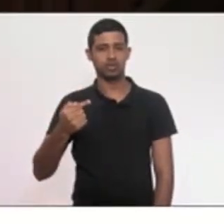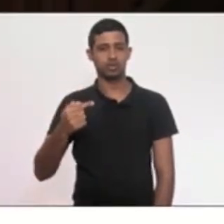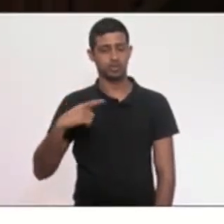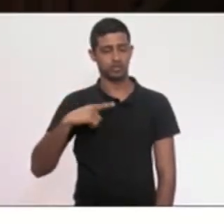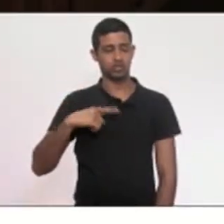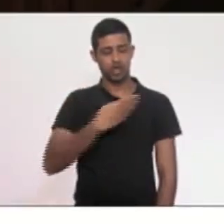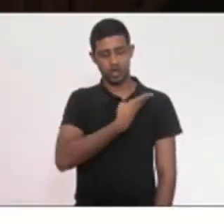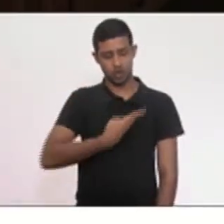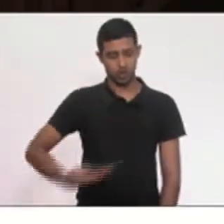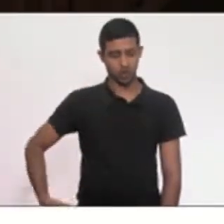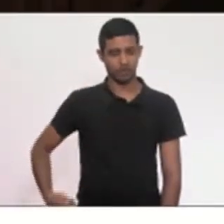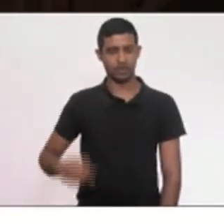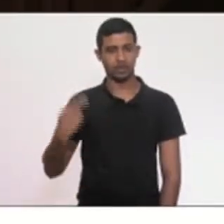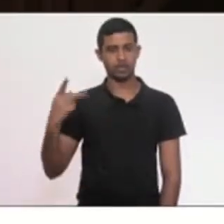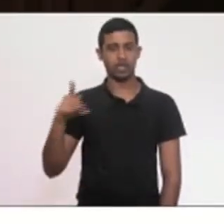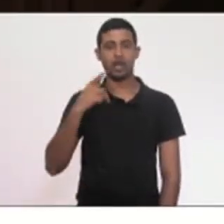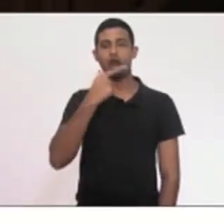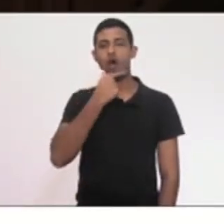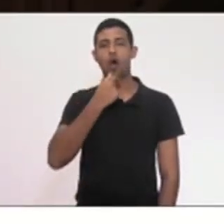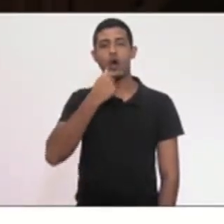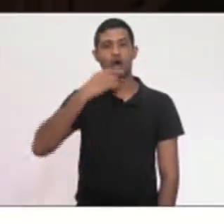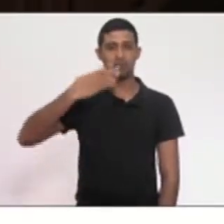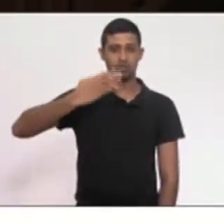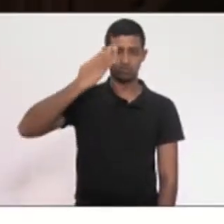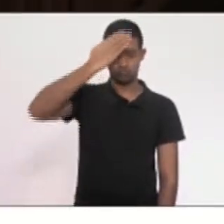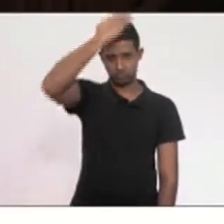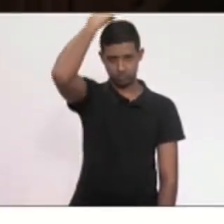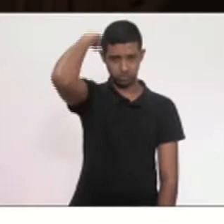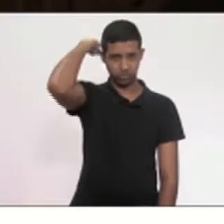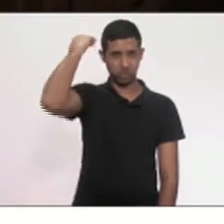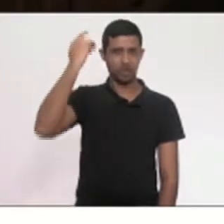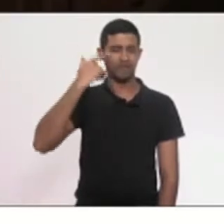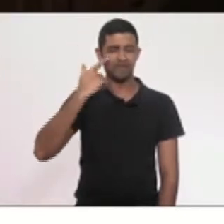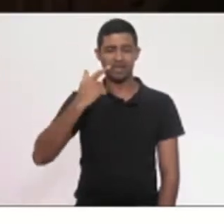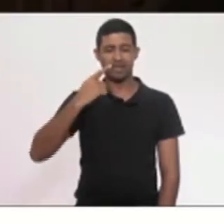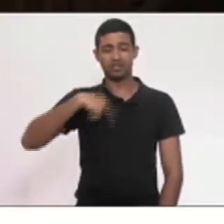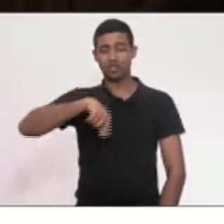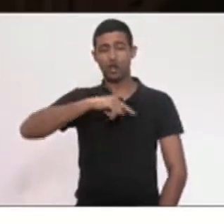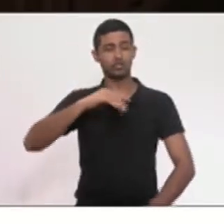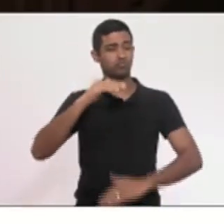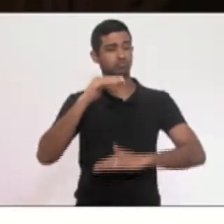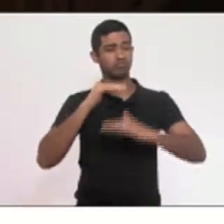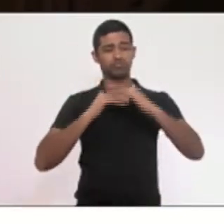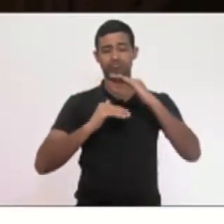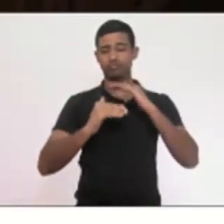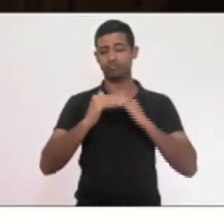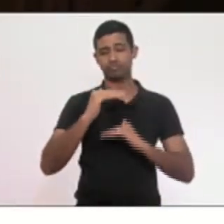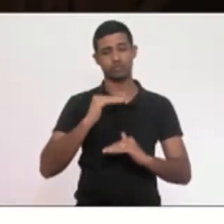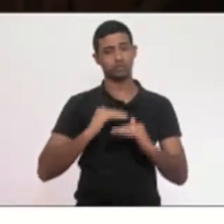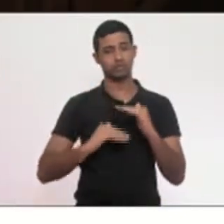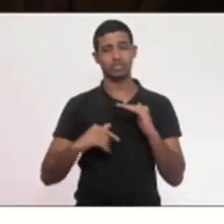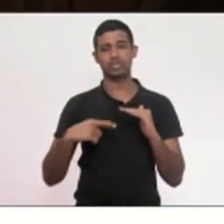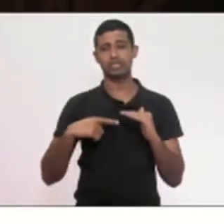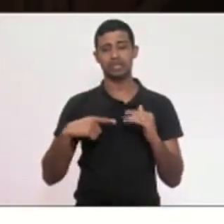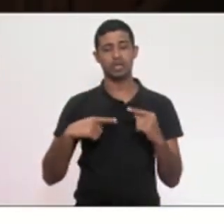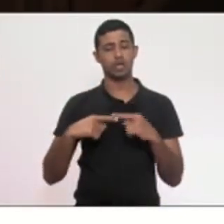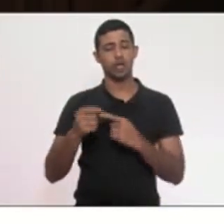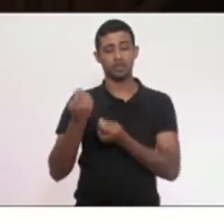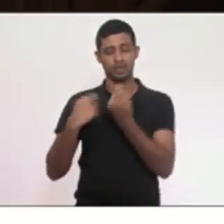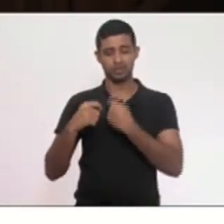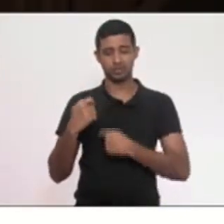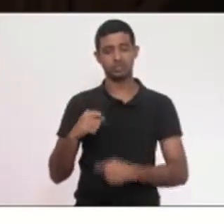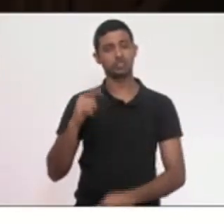ilegítimo e golpista de Michel Temer, nós tivemos retrocessos importantes em relação à gestão democrática da